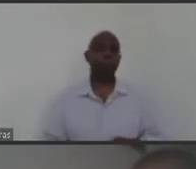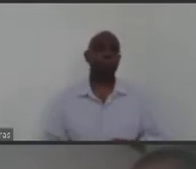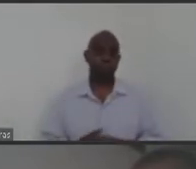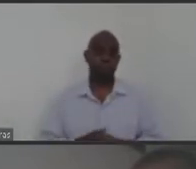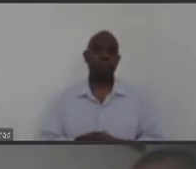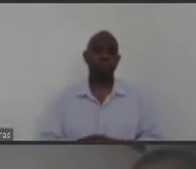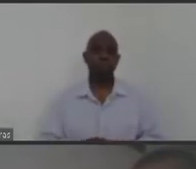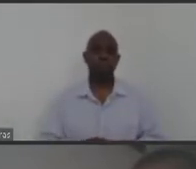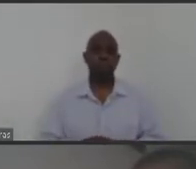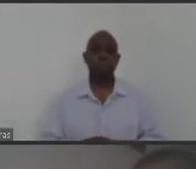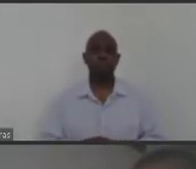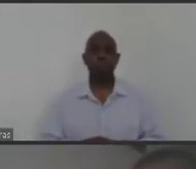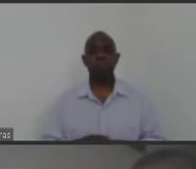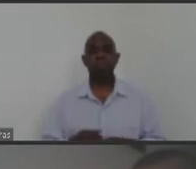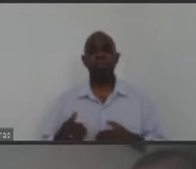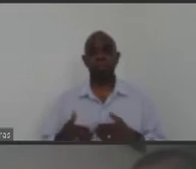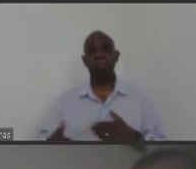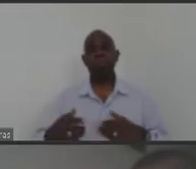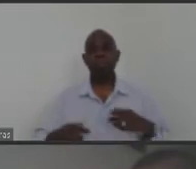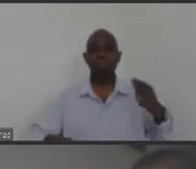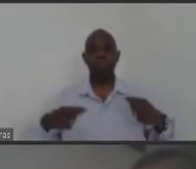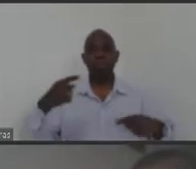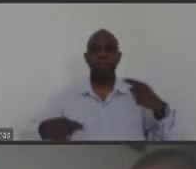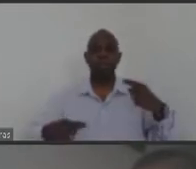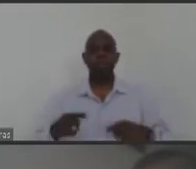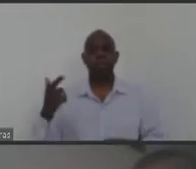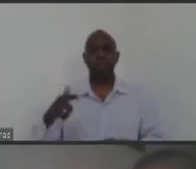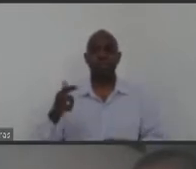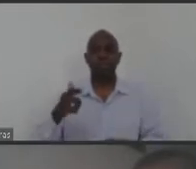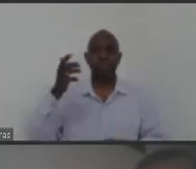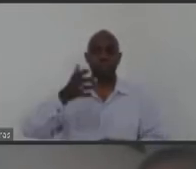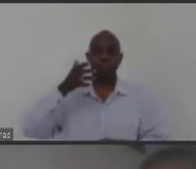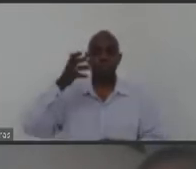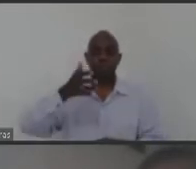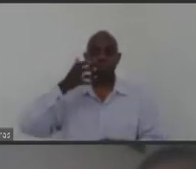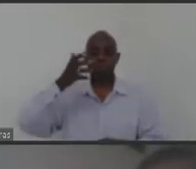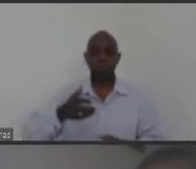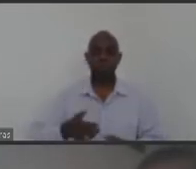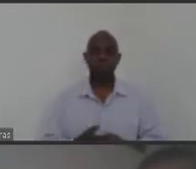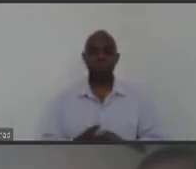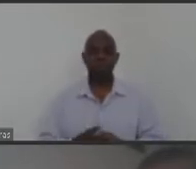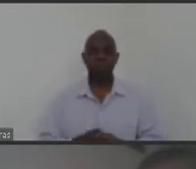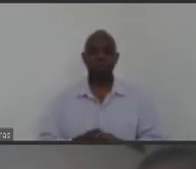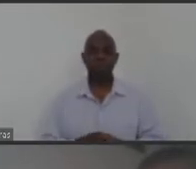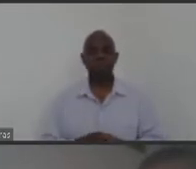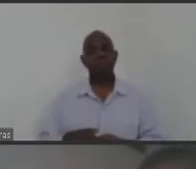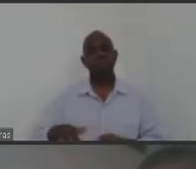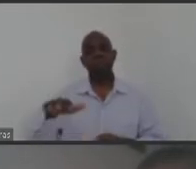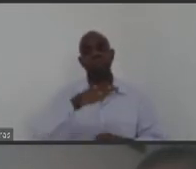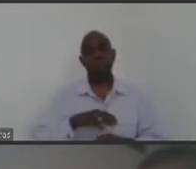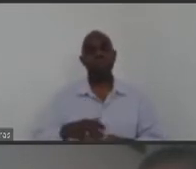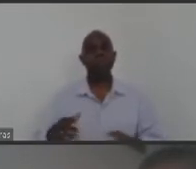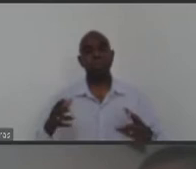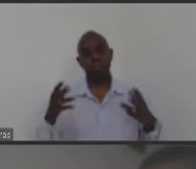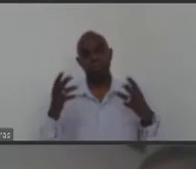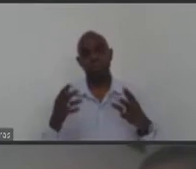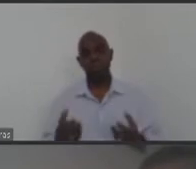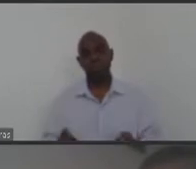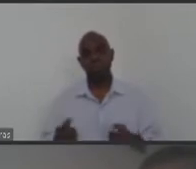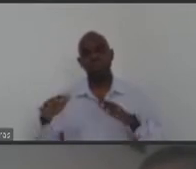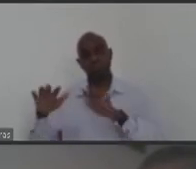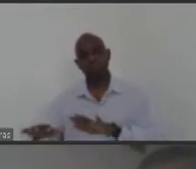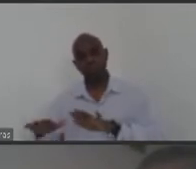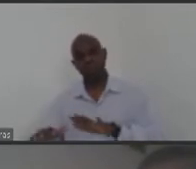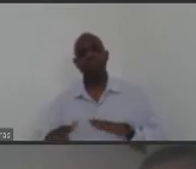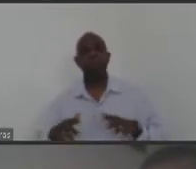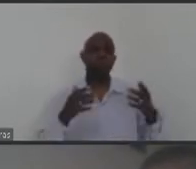Está em discussão. Não havendo oradores, está em votação. Os favoráveis permaneçam como estão, os contrários se